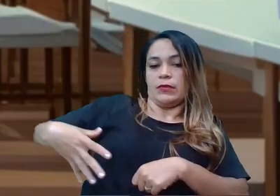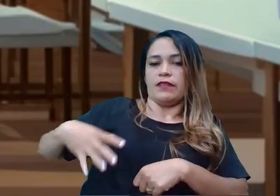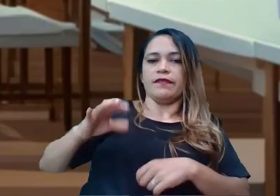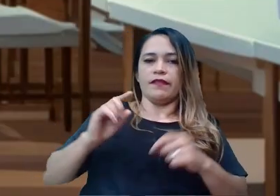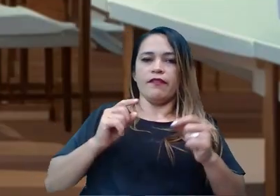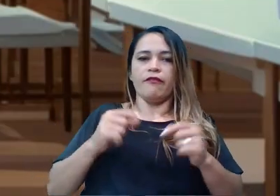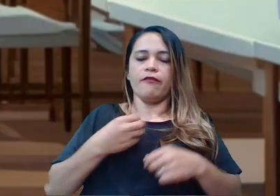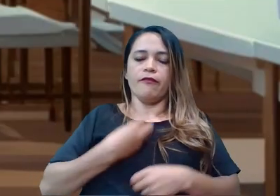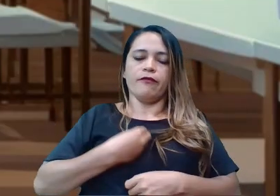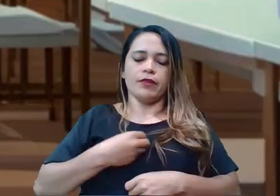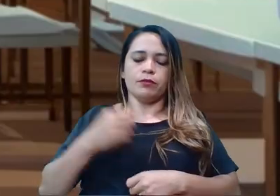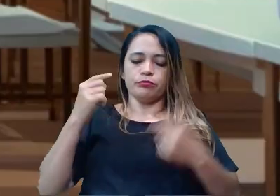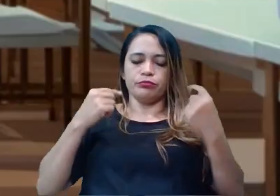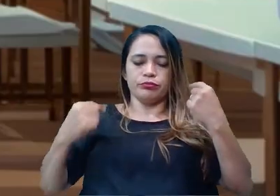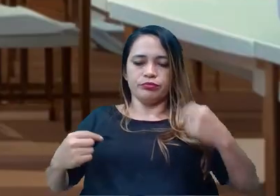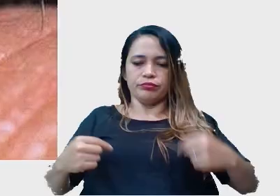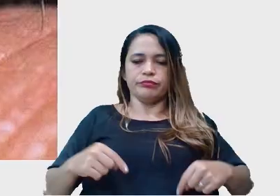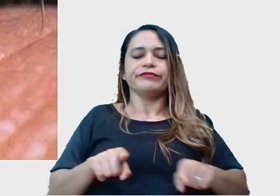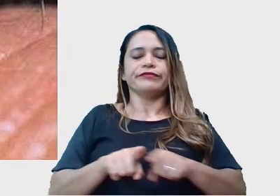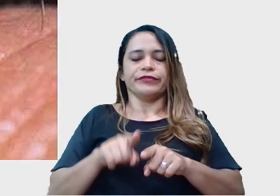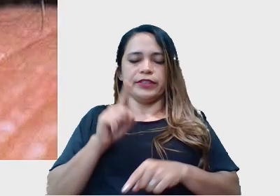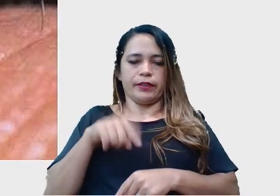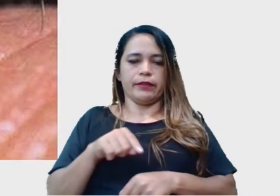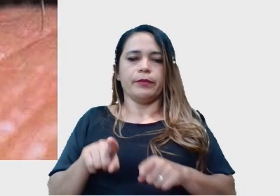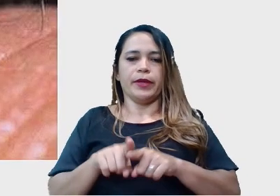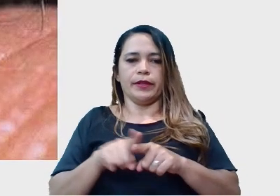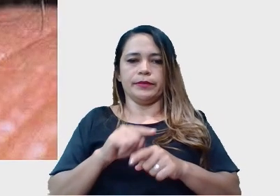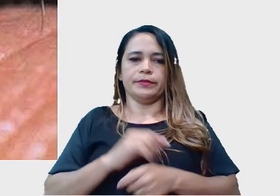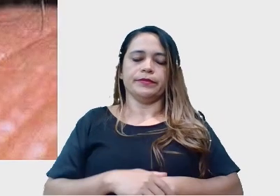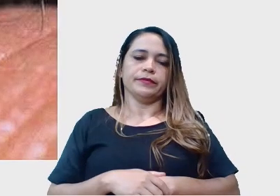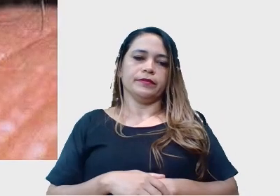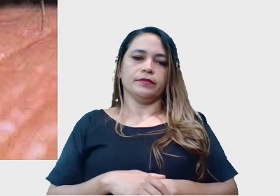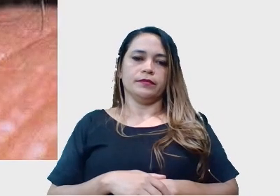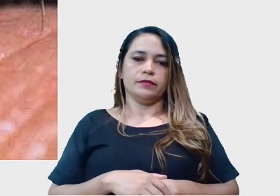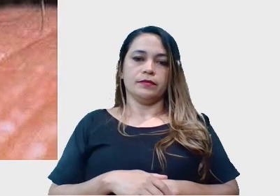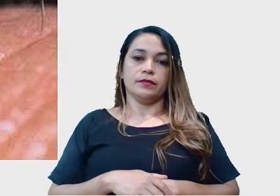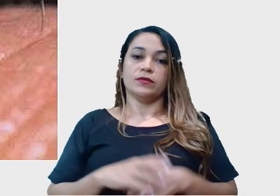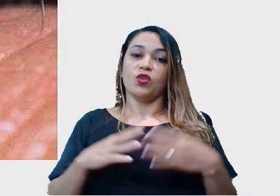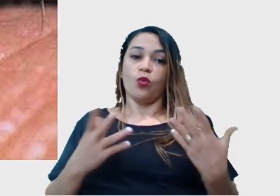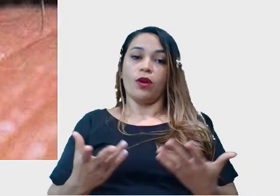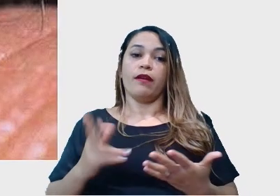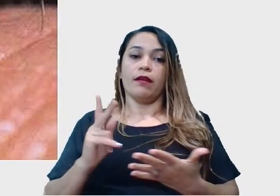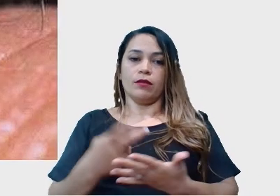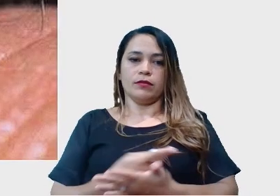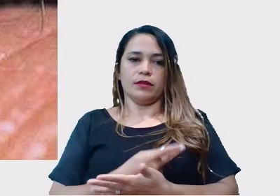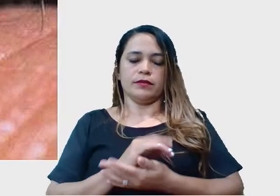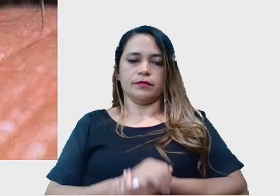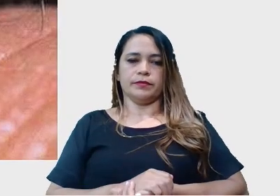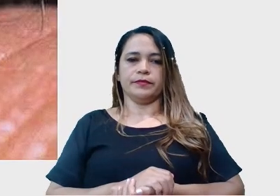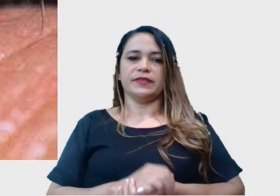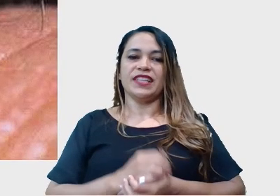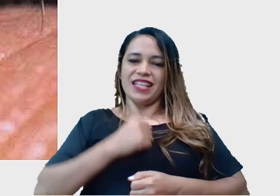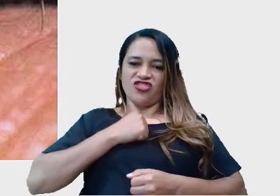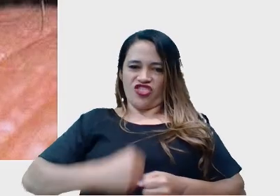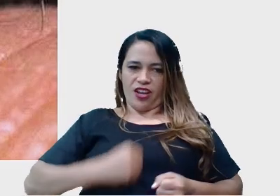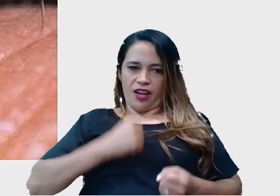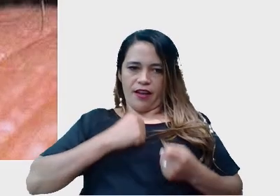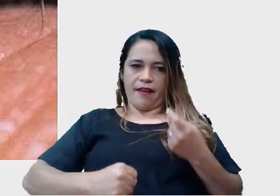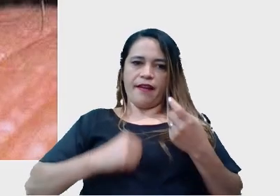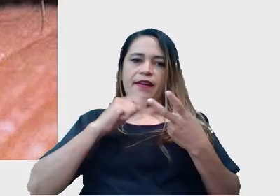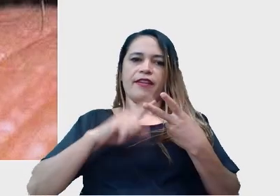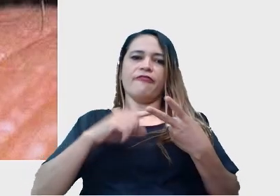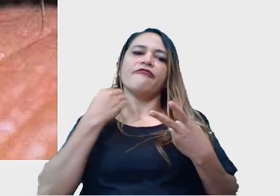desses pontos do corpo. Tranquilo? Bora para a tela de novo, vamos lá. Quais são os sintomas dessa doença?